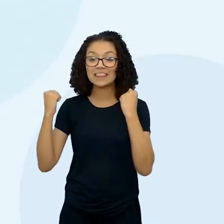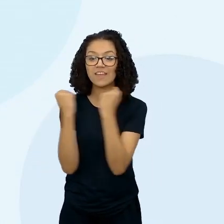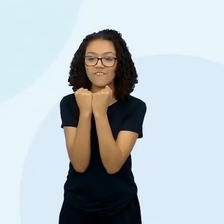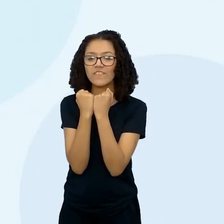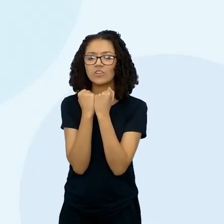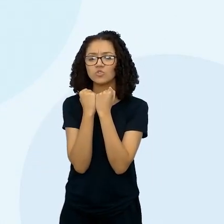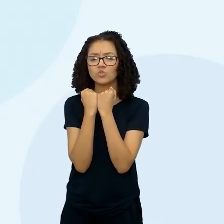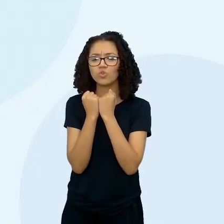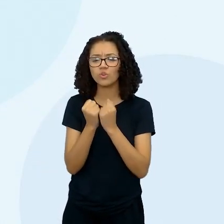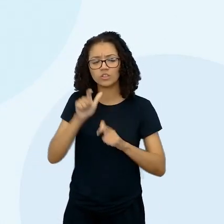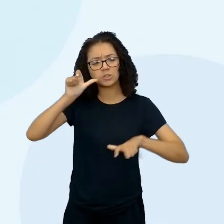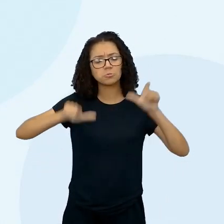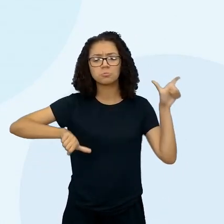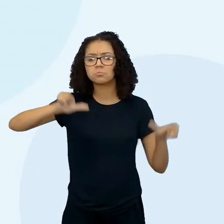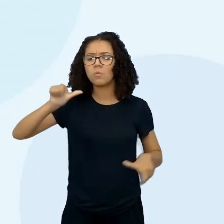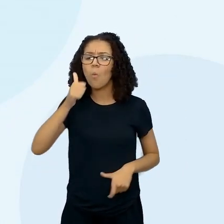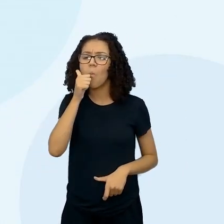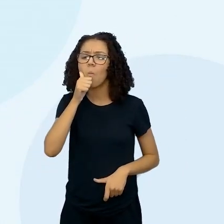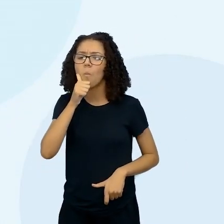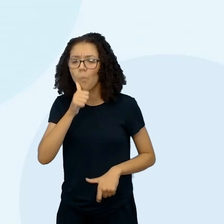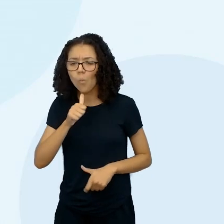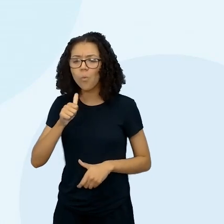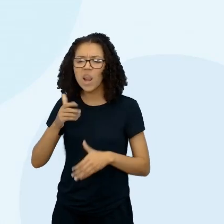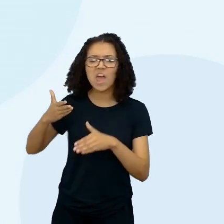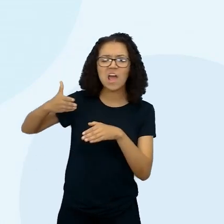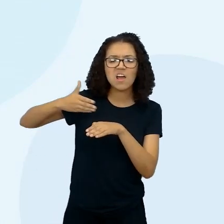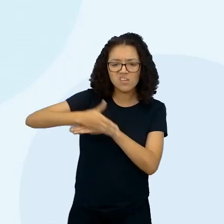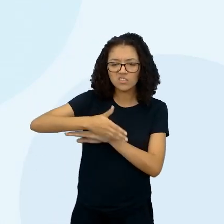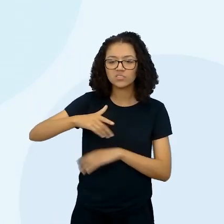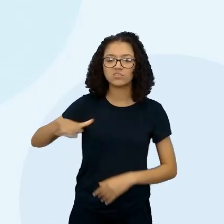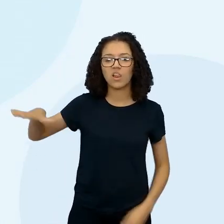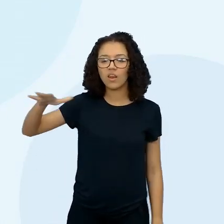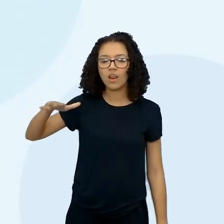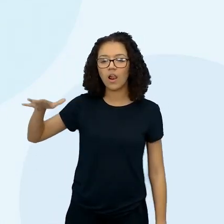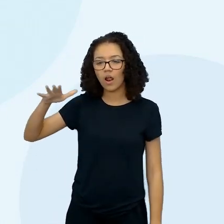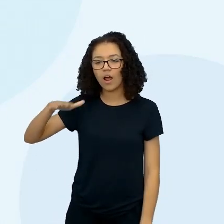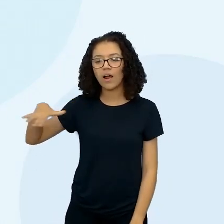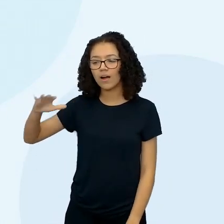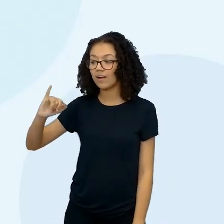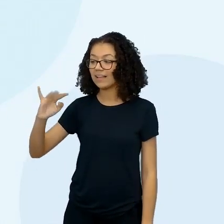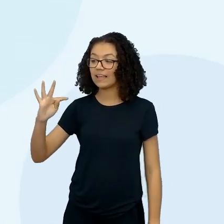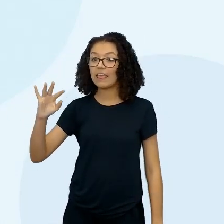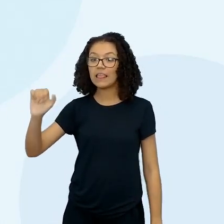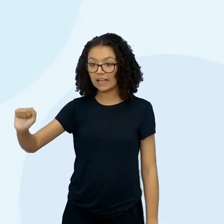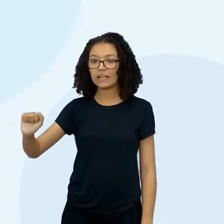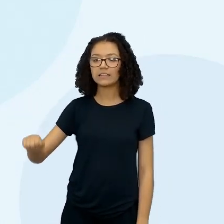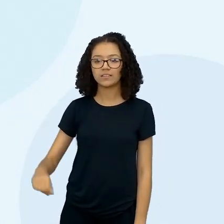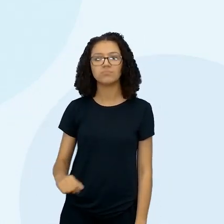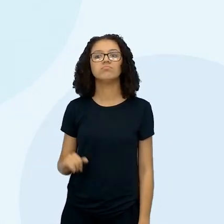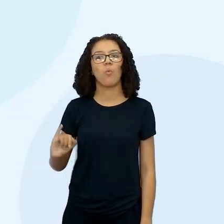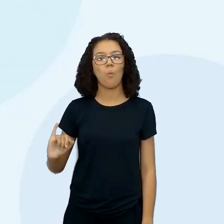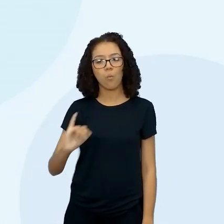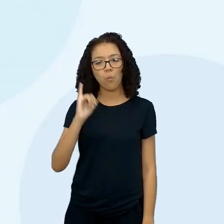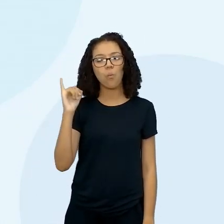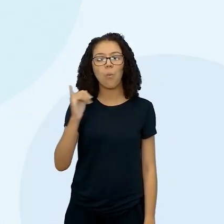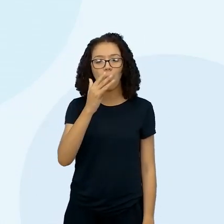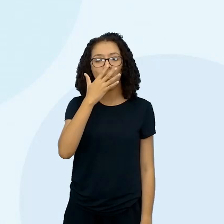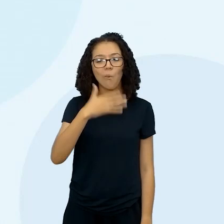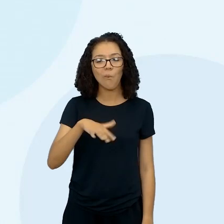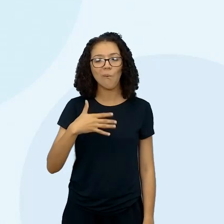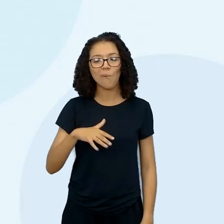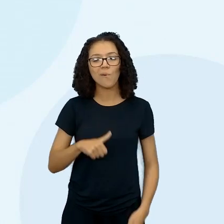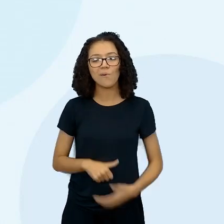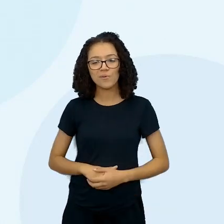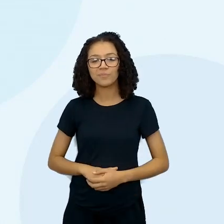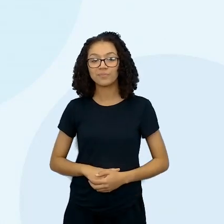mulheres nas áreas de exatas no ITA. Muito importante, né? Ela faz uma